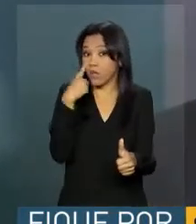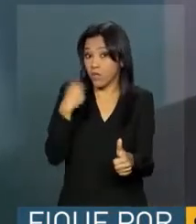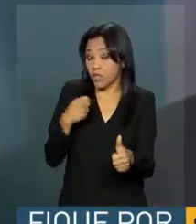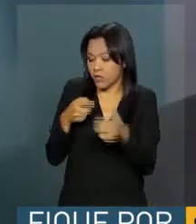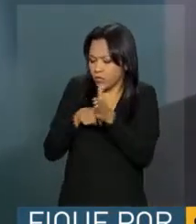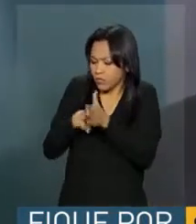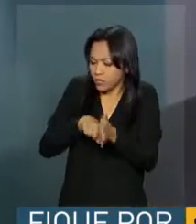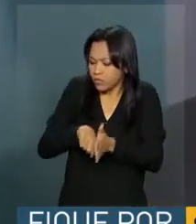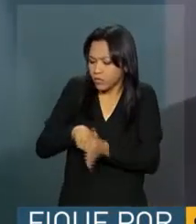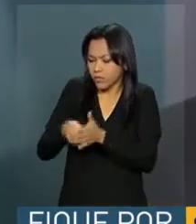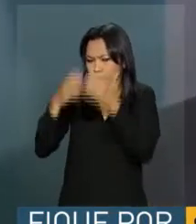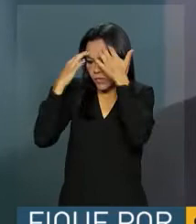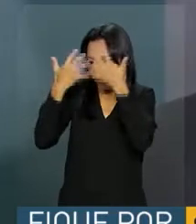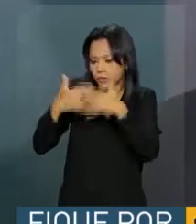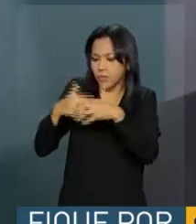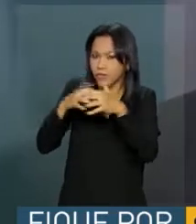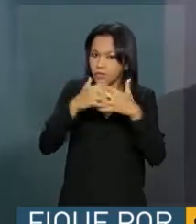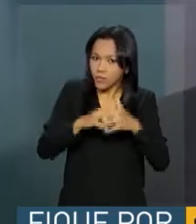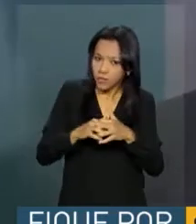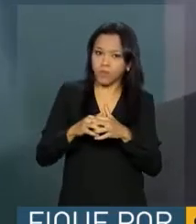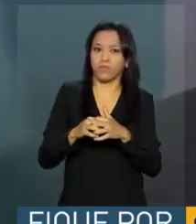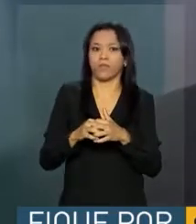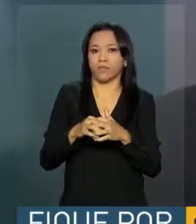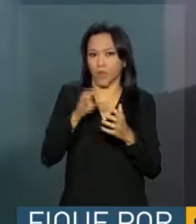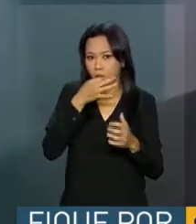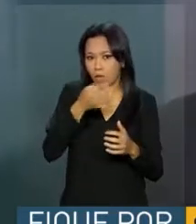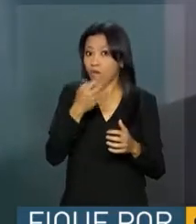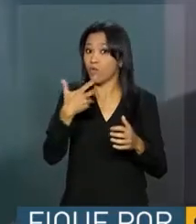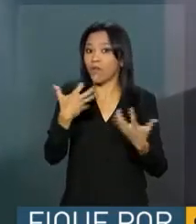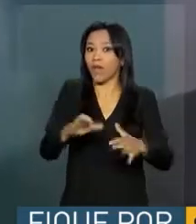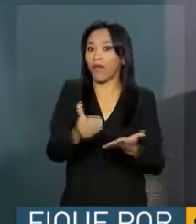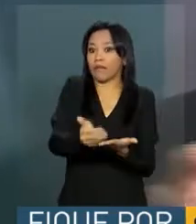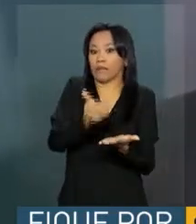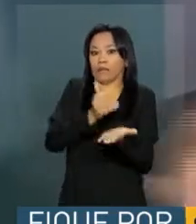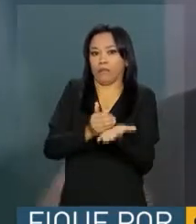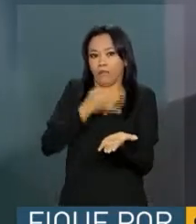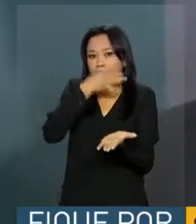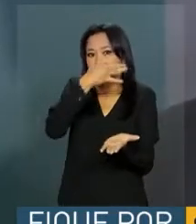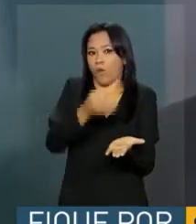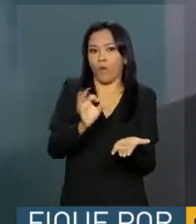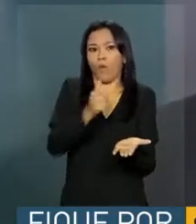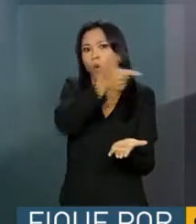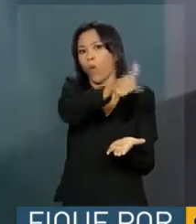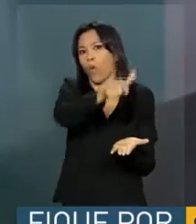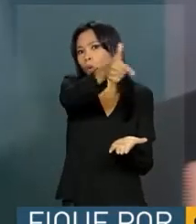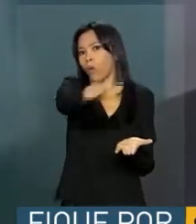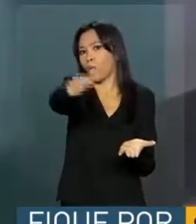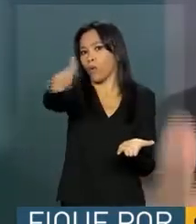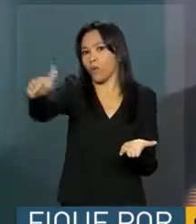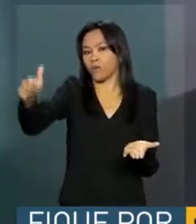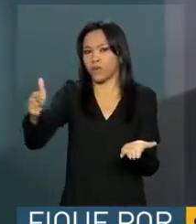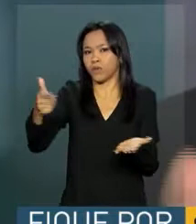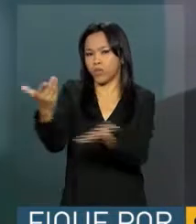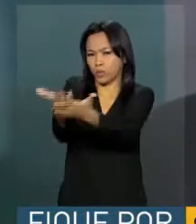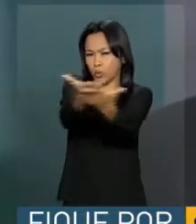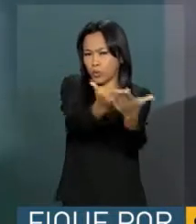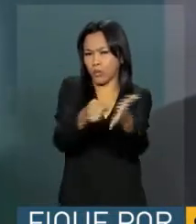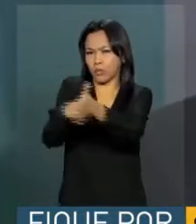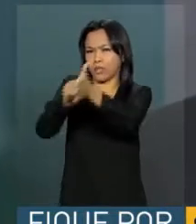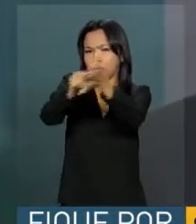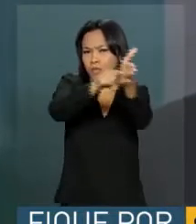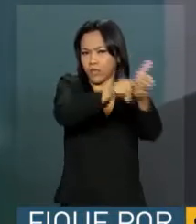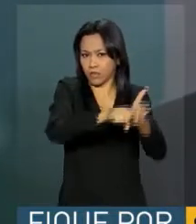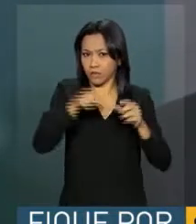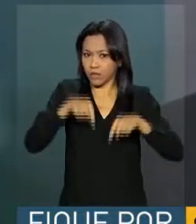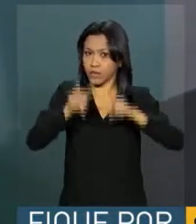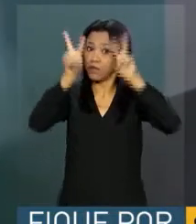minha opinião, mas o ponto, eu não quero me antecipar quando outros autoridades públicas estão estudando esse assunto.